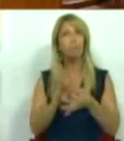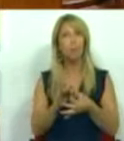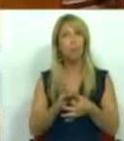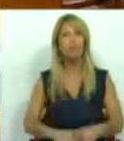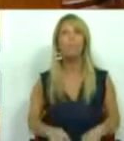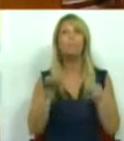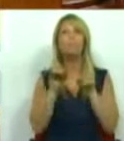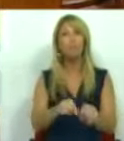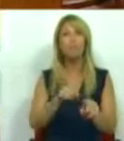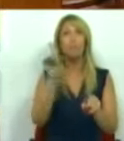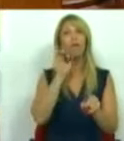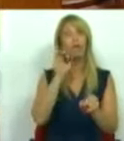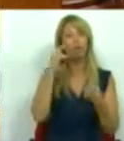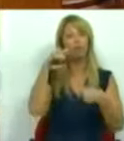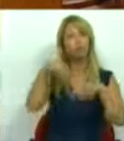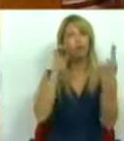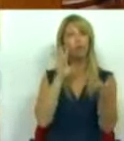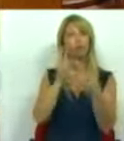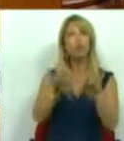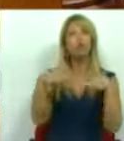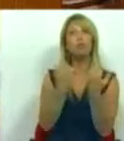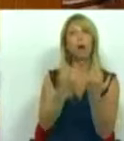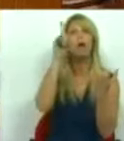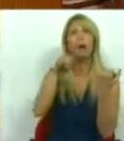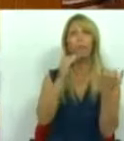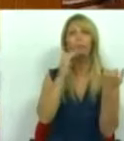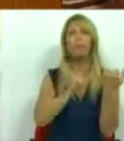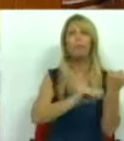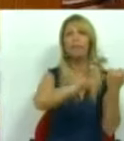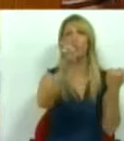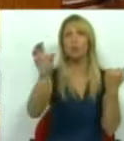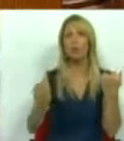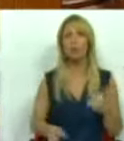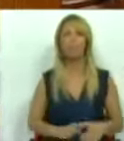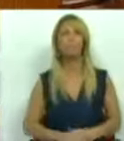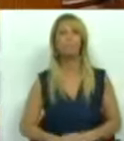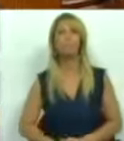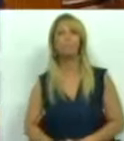terão uma incidência social, mas também territorial.